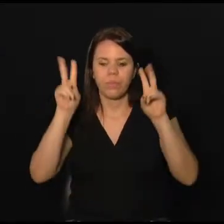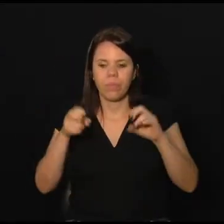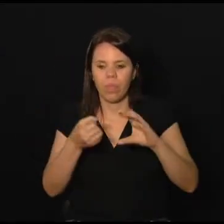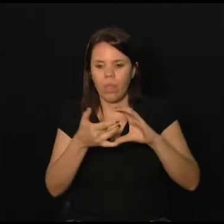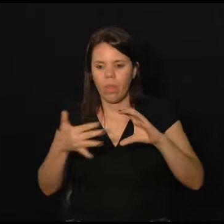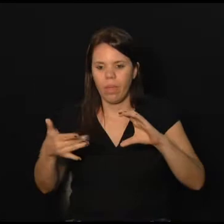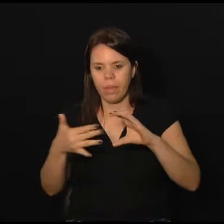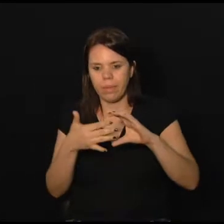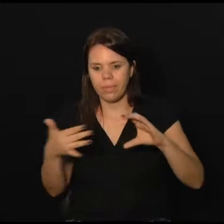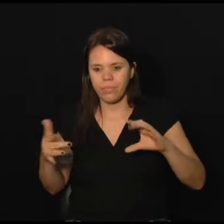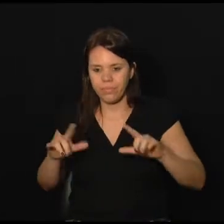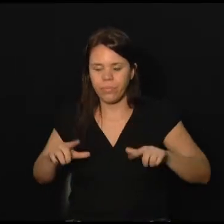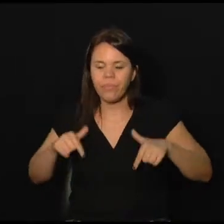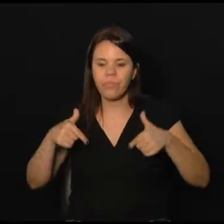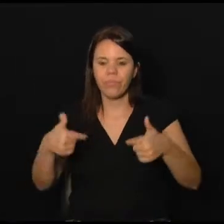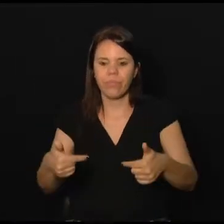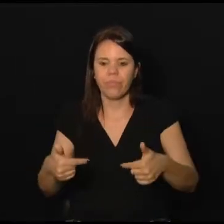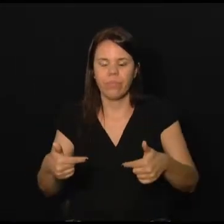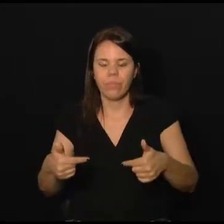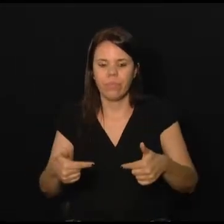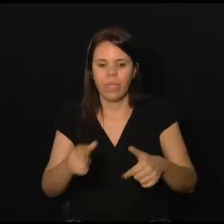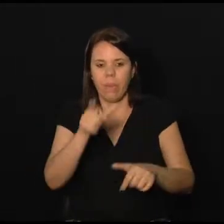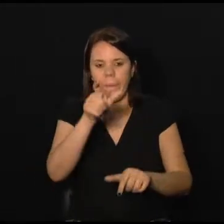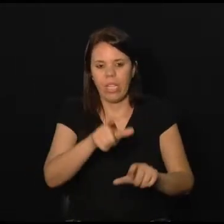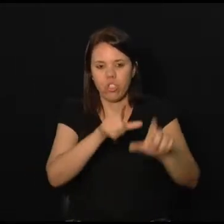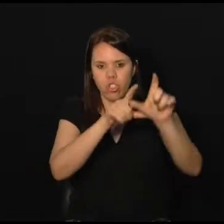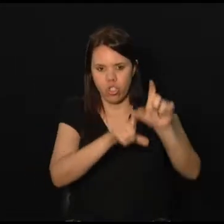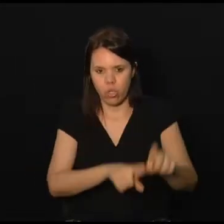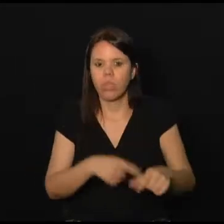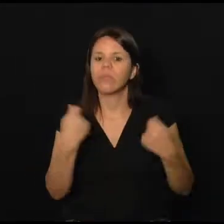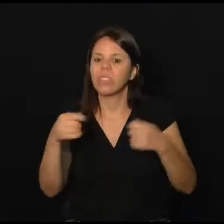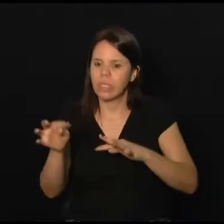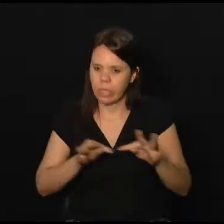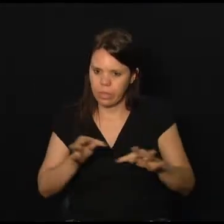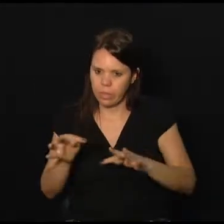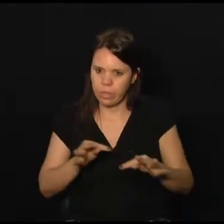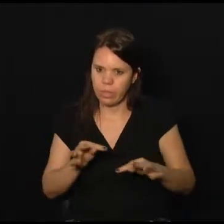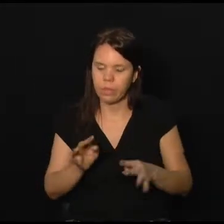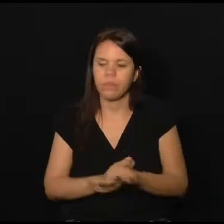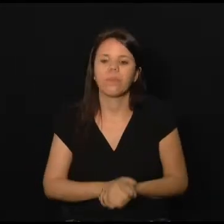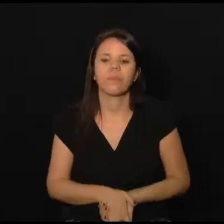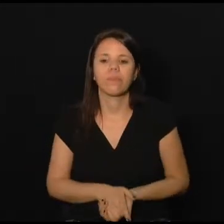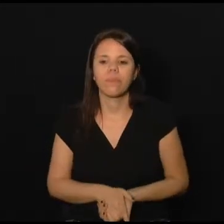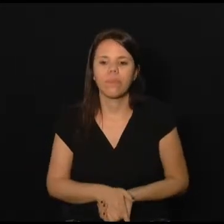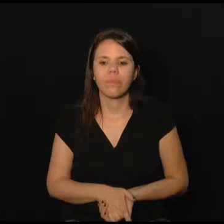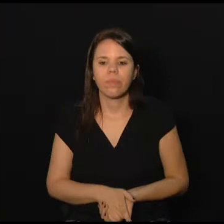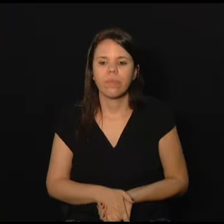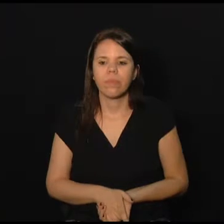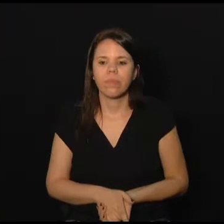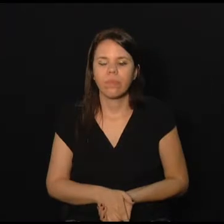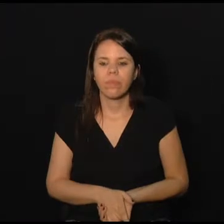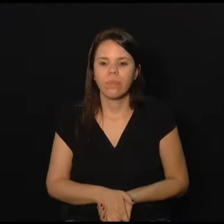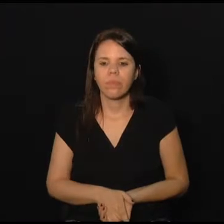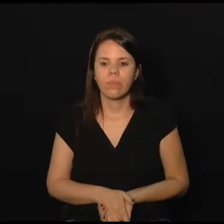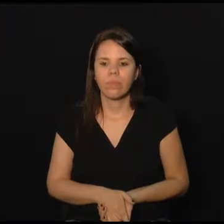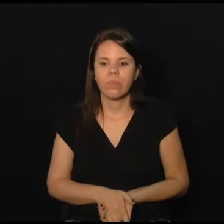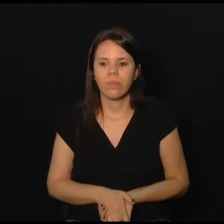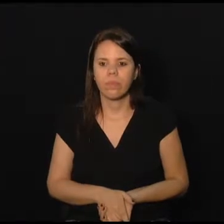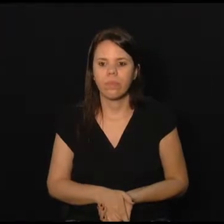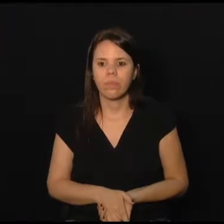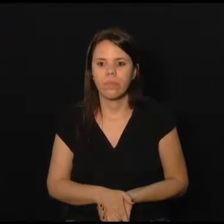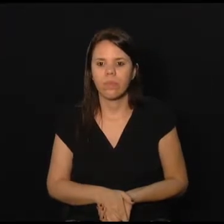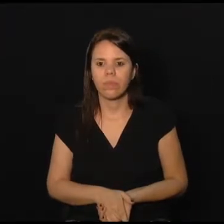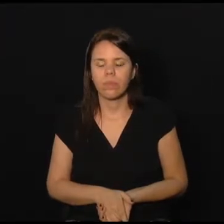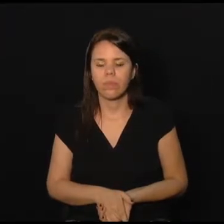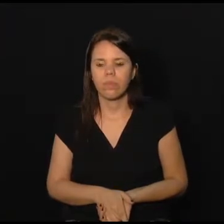características e essas atuações do codependente, precisa ser tratada, precisa ser ele deixar de